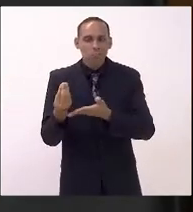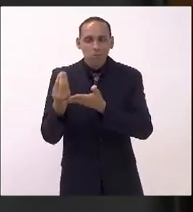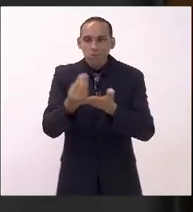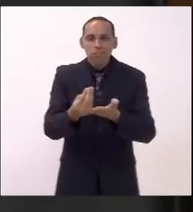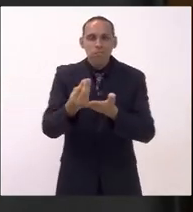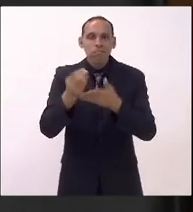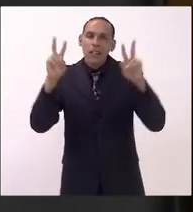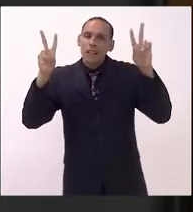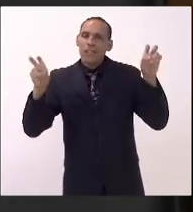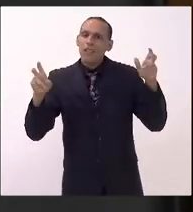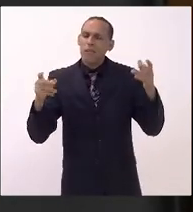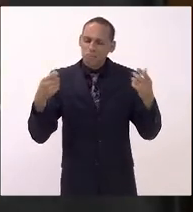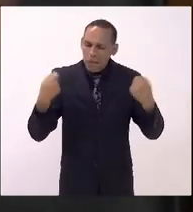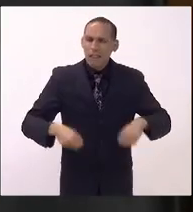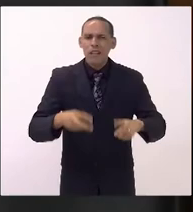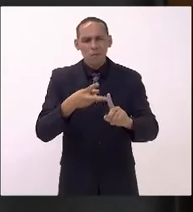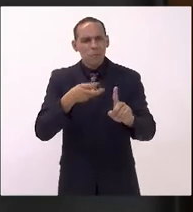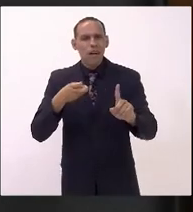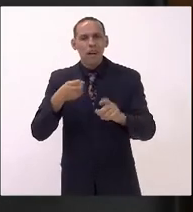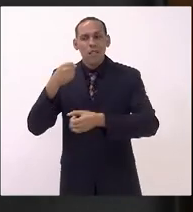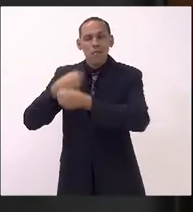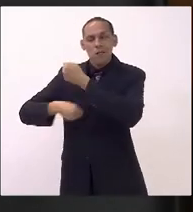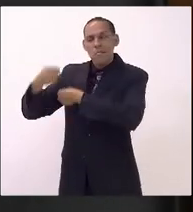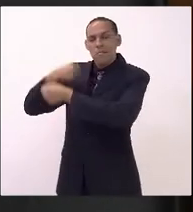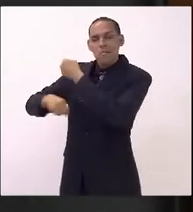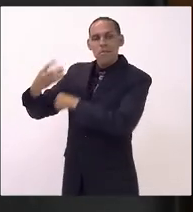reconhecido. 40 anos antes.